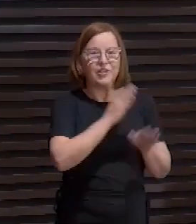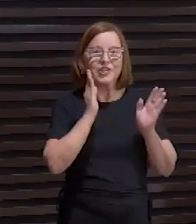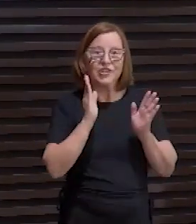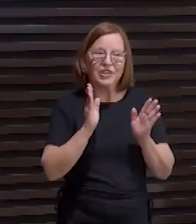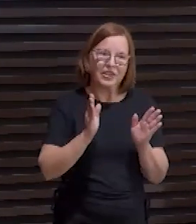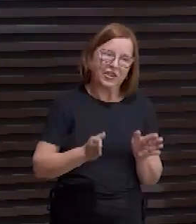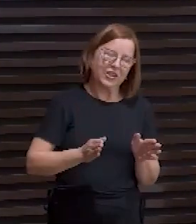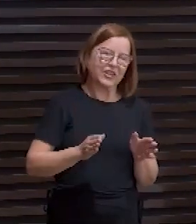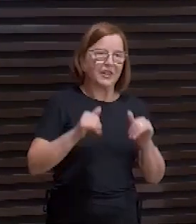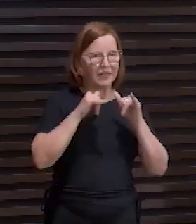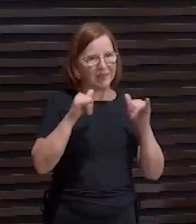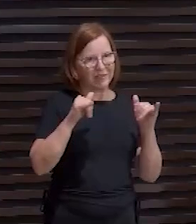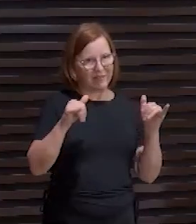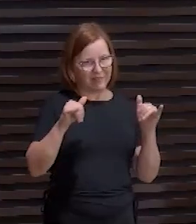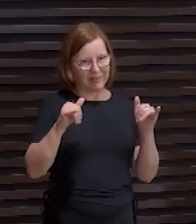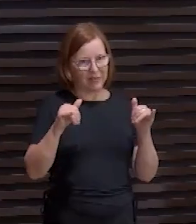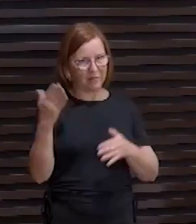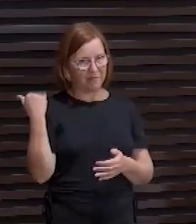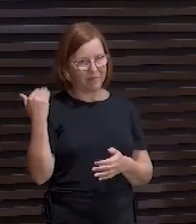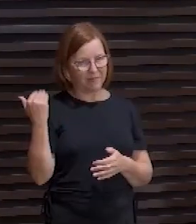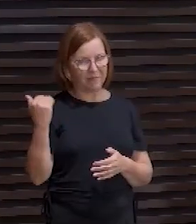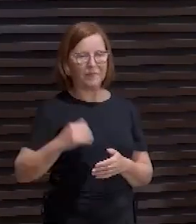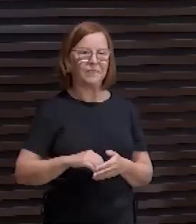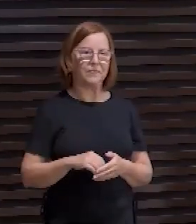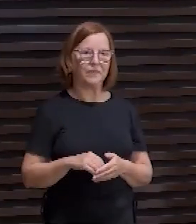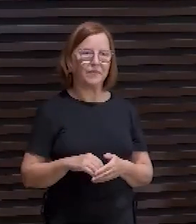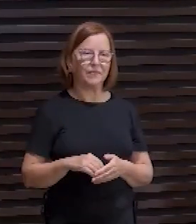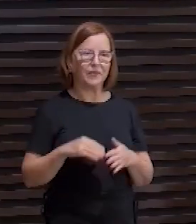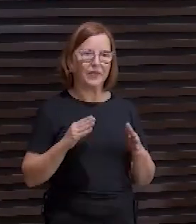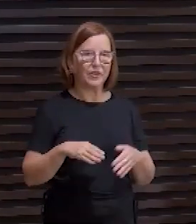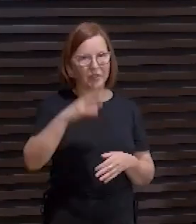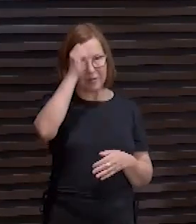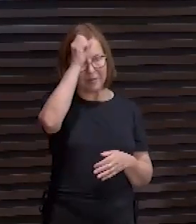época. Isso já vinha sendo passado de geração em geração.